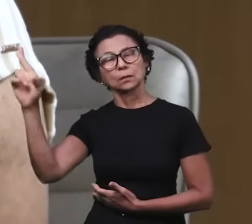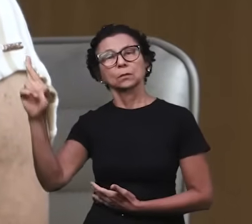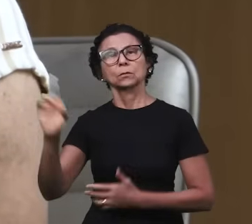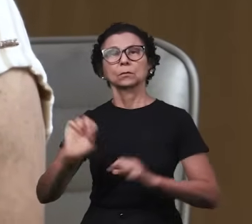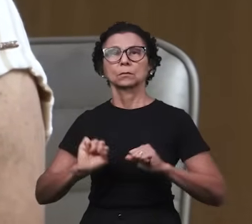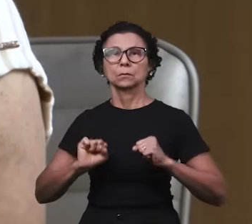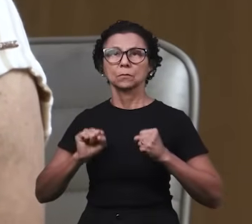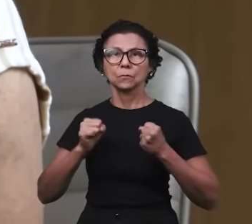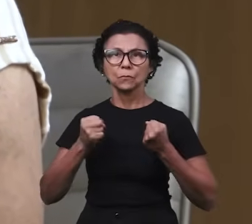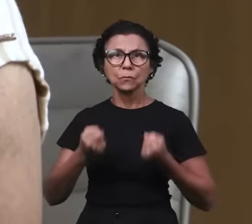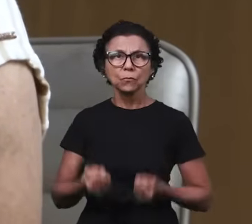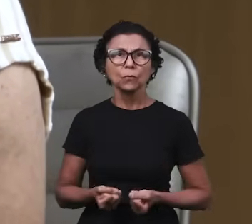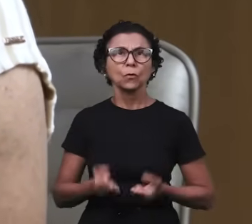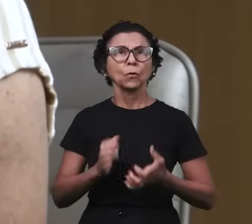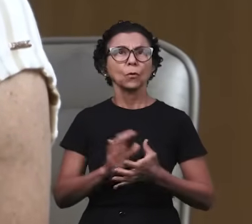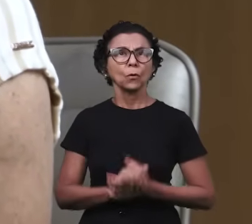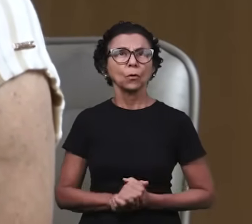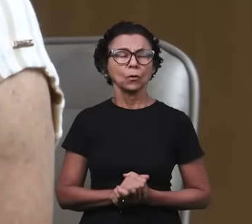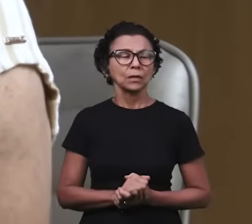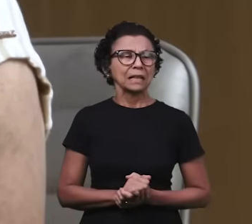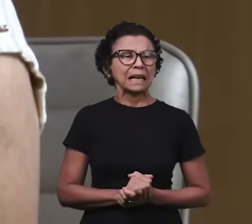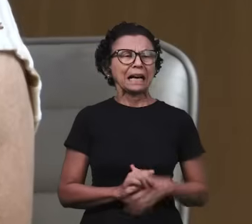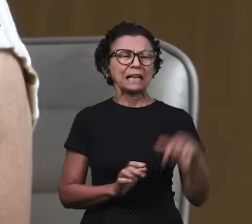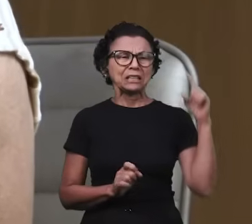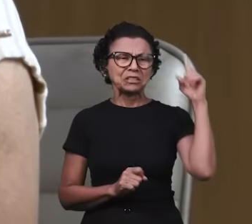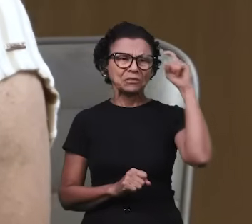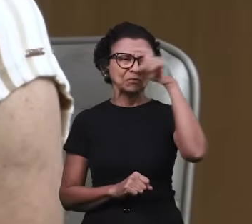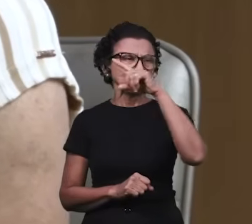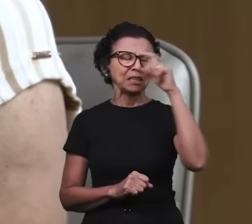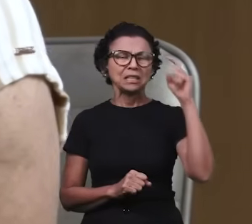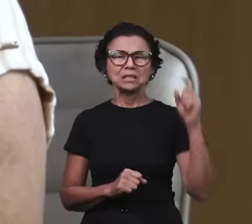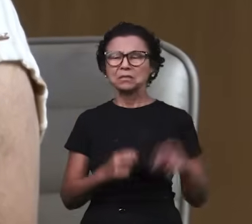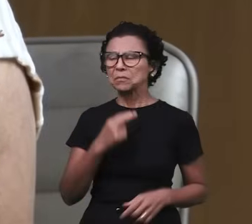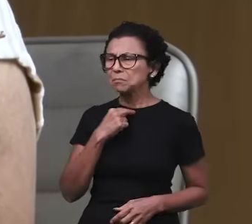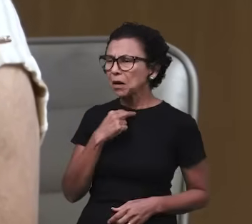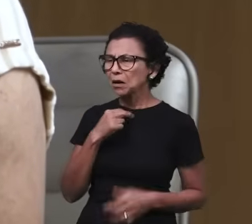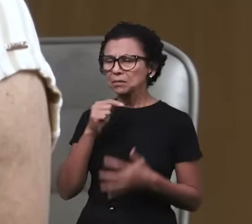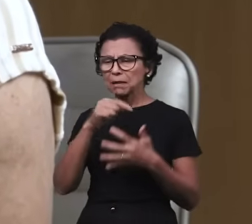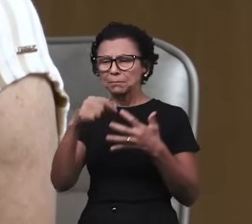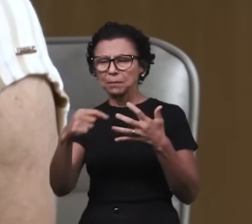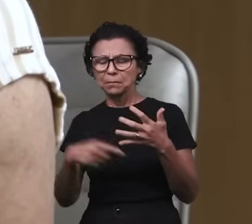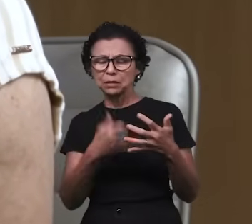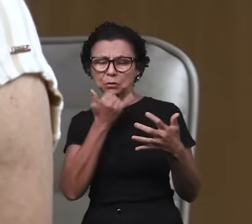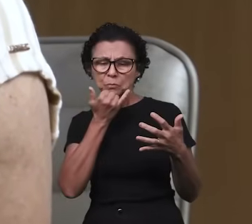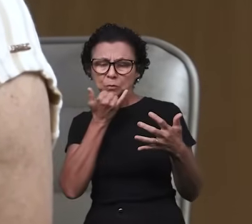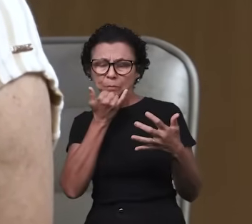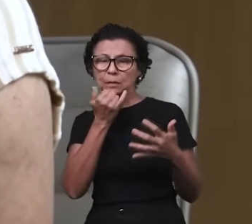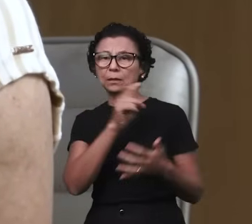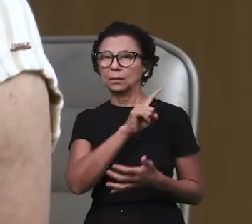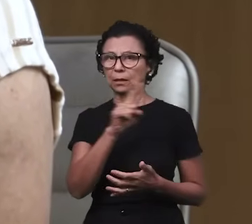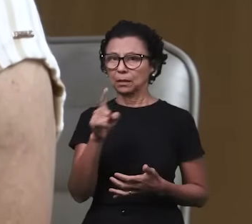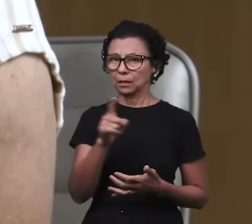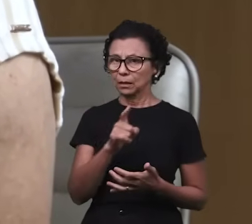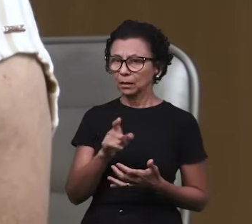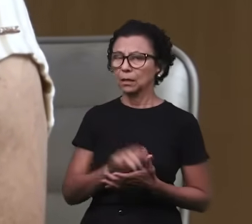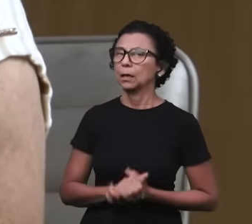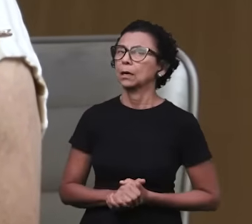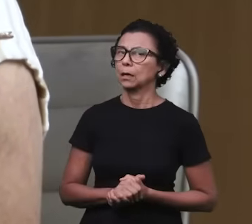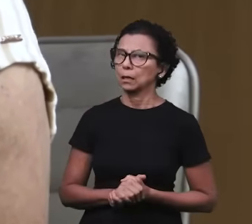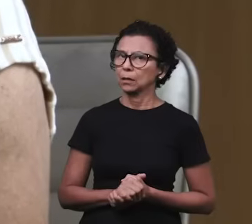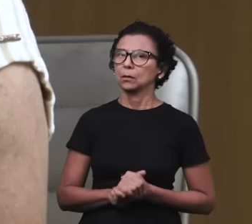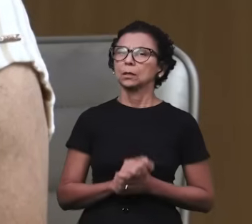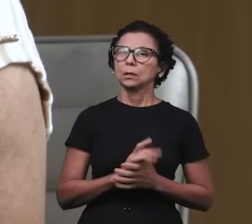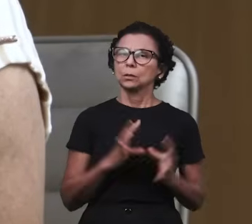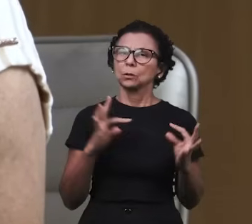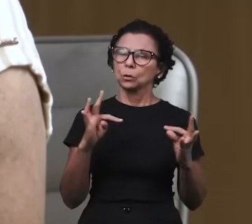dedicação. Esquecer que tudo é difícil, não dá por isso e por aquilo, não. Tem que fazer com amor, na esperança que vai